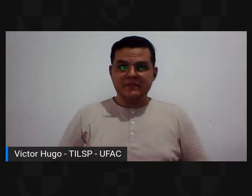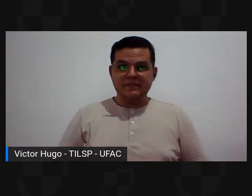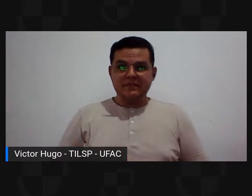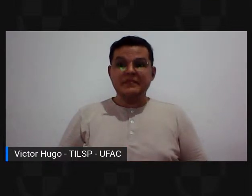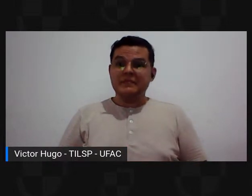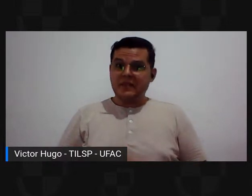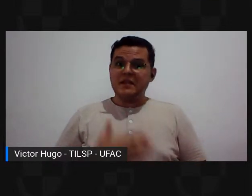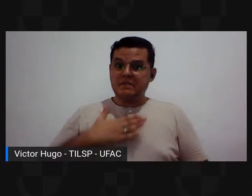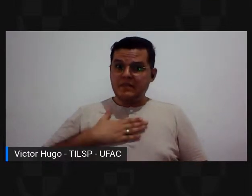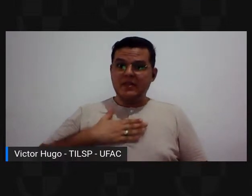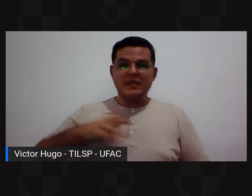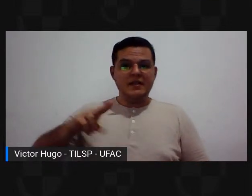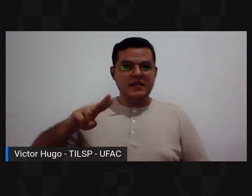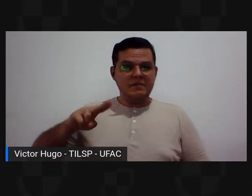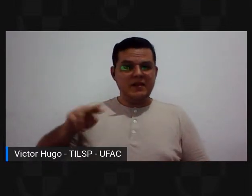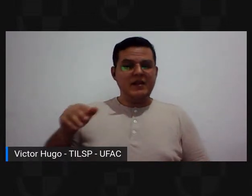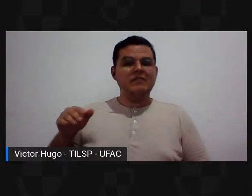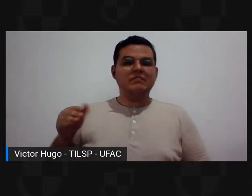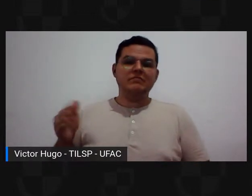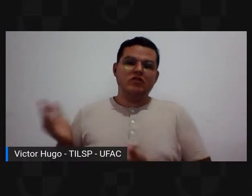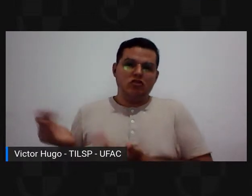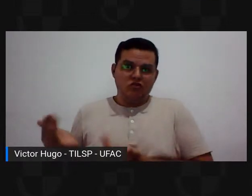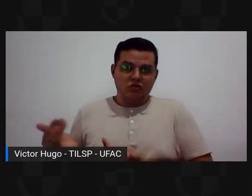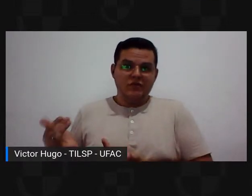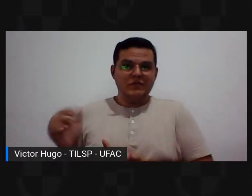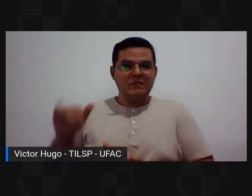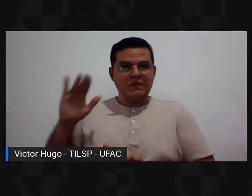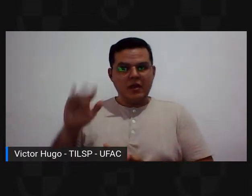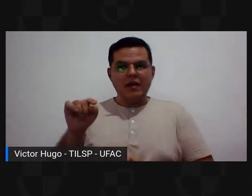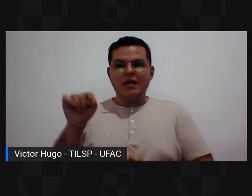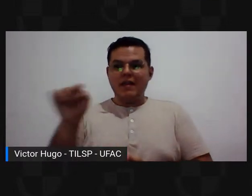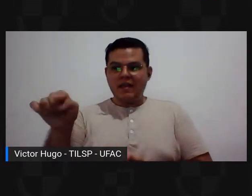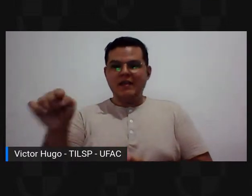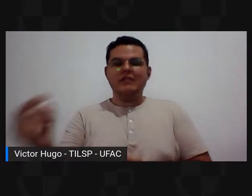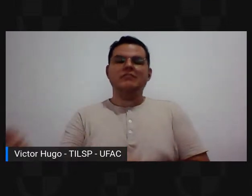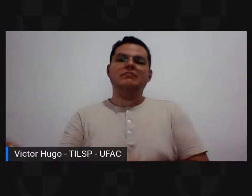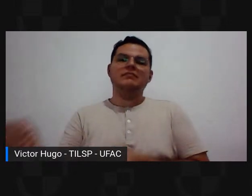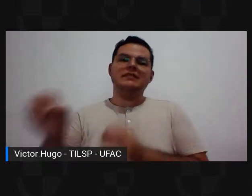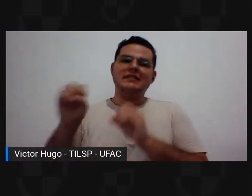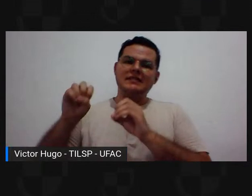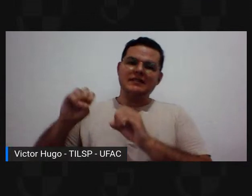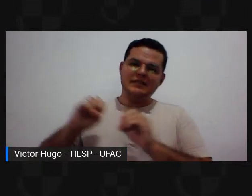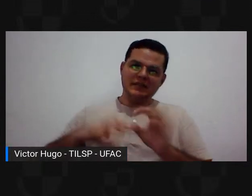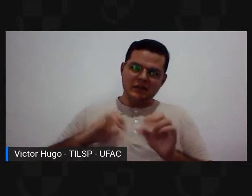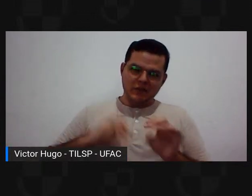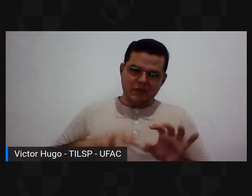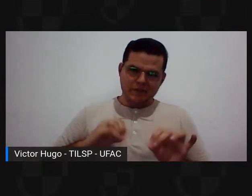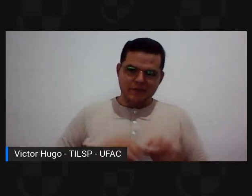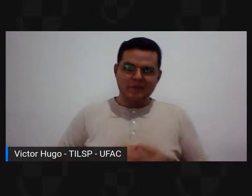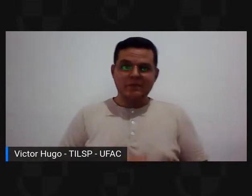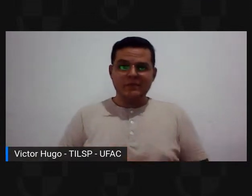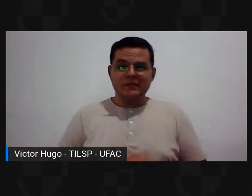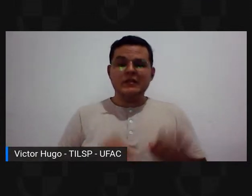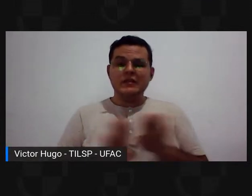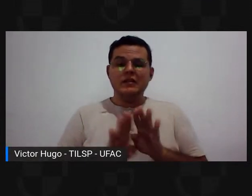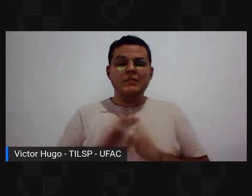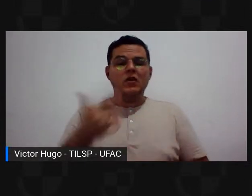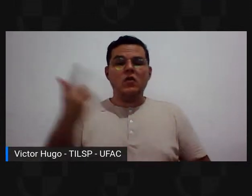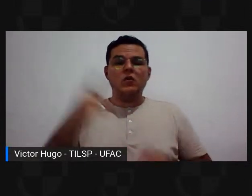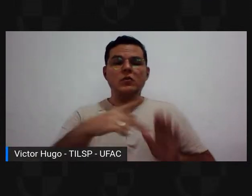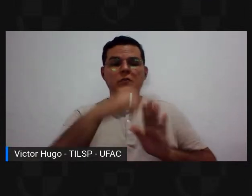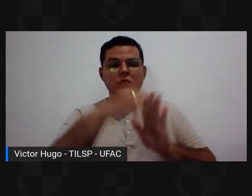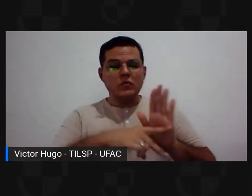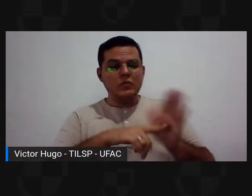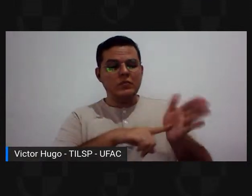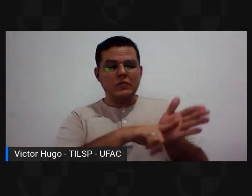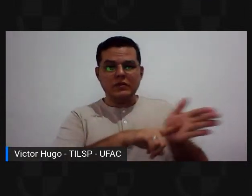ela. Além das duas pioneiras, outros professores começaram a fazer projetos de pesquisa, mesmo não tendo